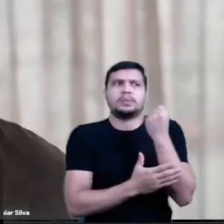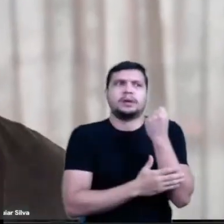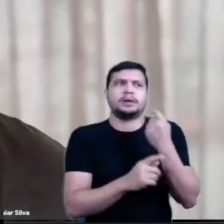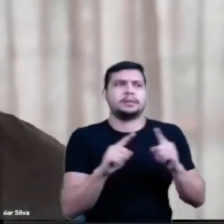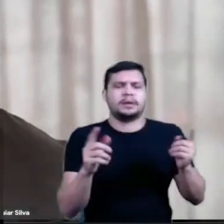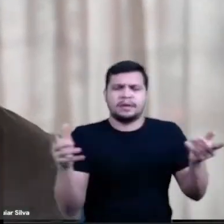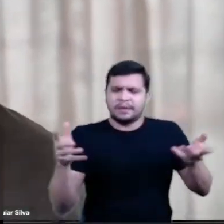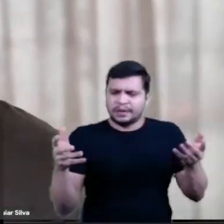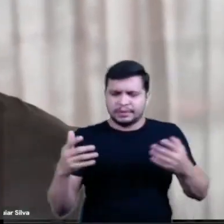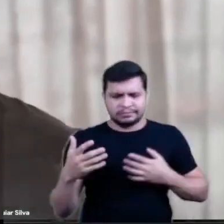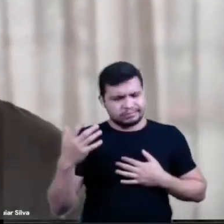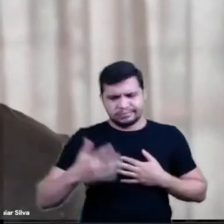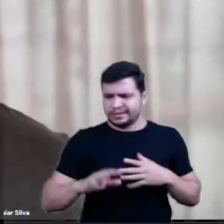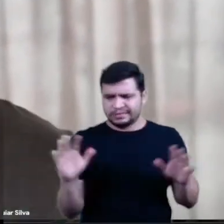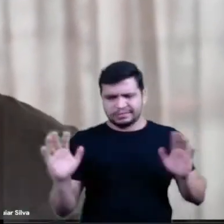nem ver.